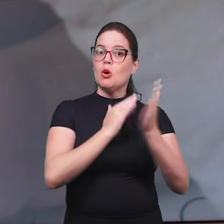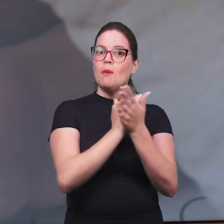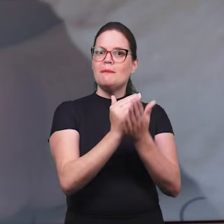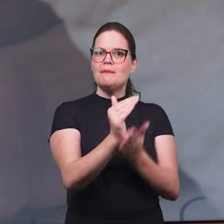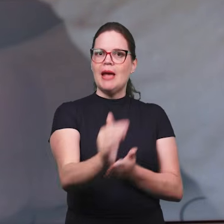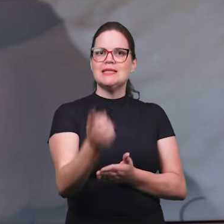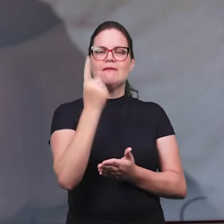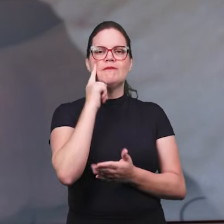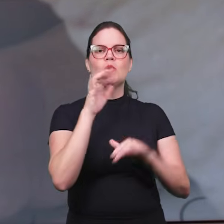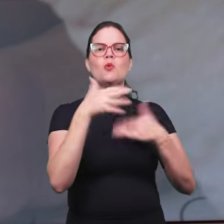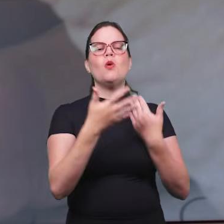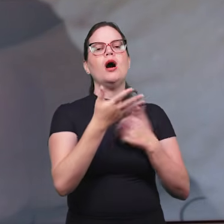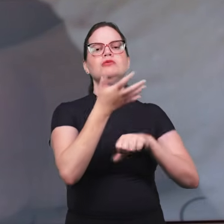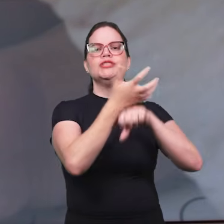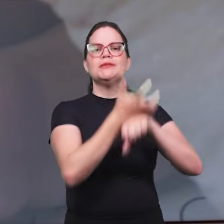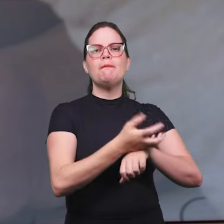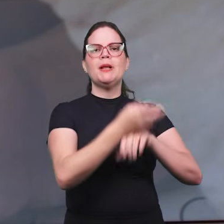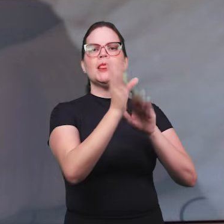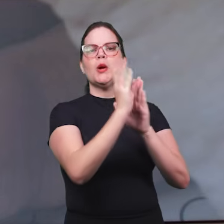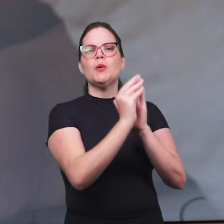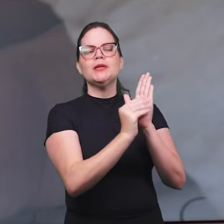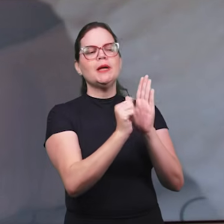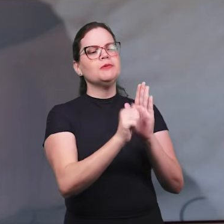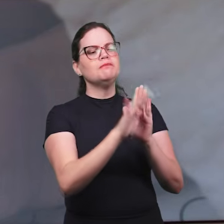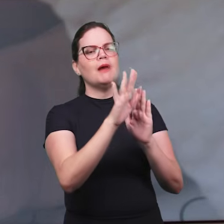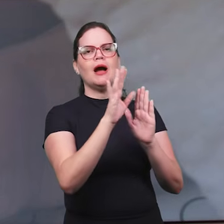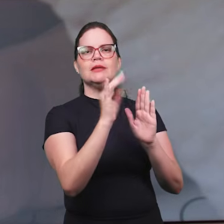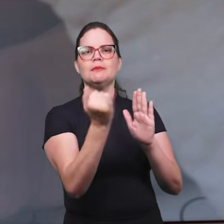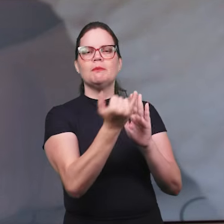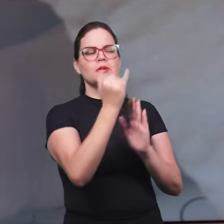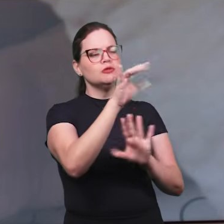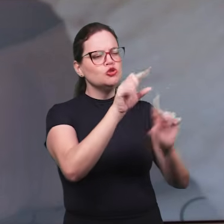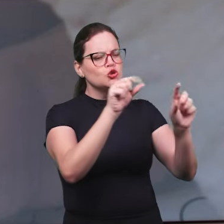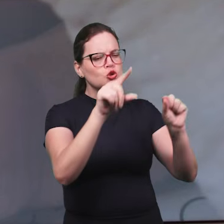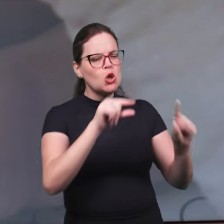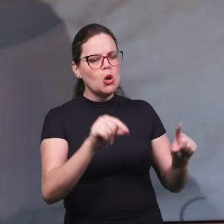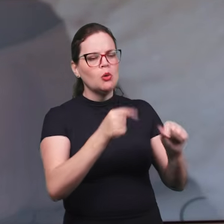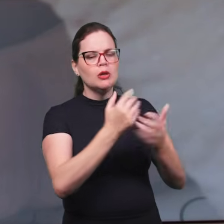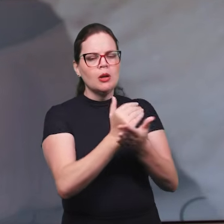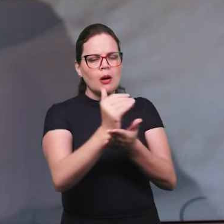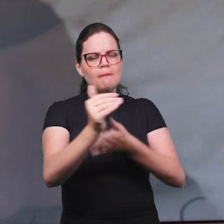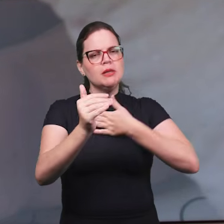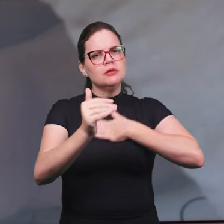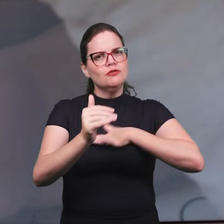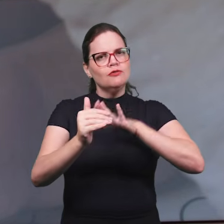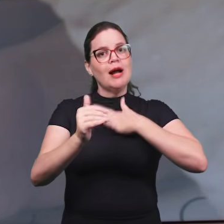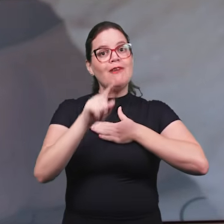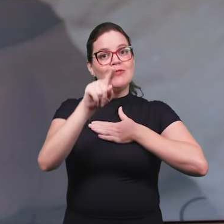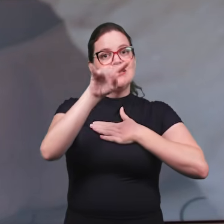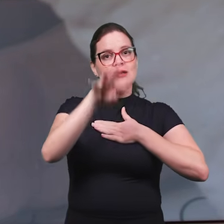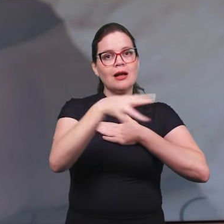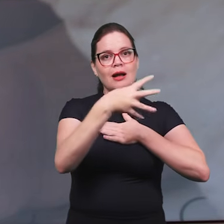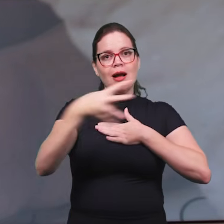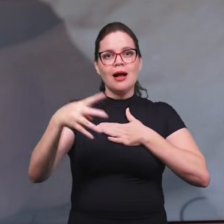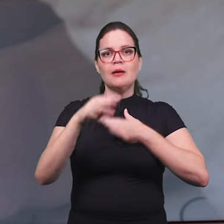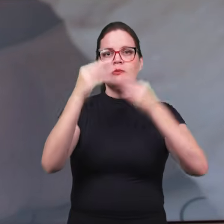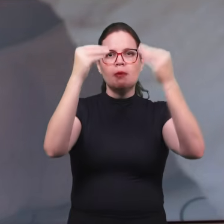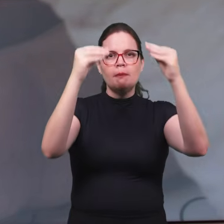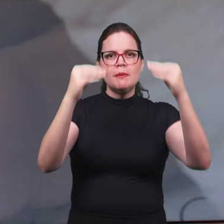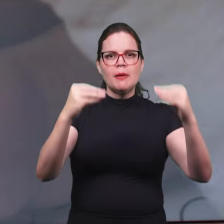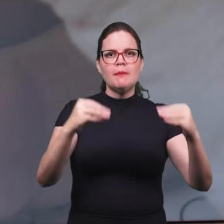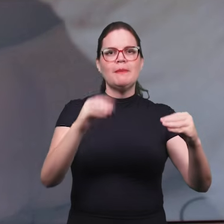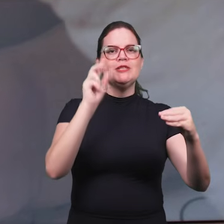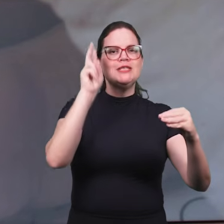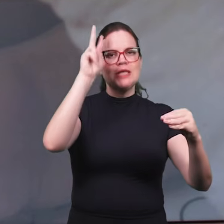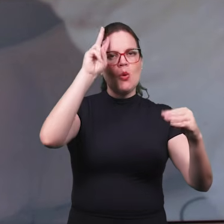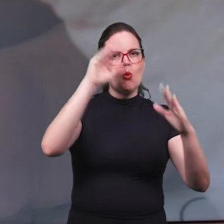estudos pesada. Comece. O mais importante é recomeçar, mas comece devagar, tudo bem? Com uma rotina que ainda